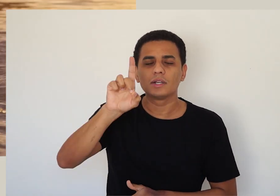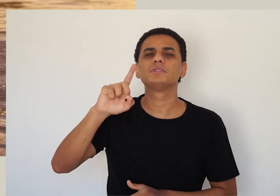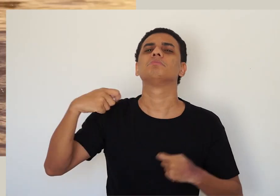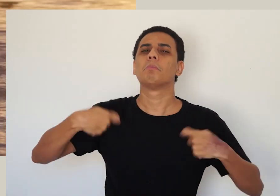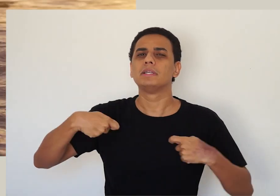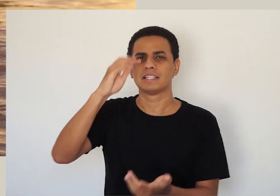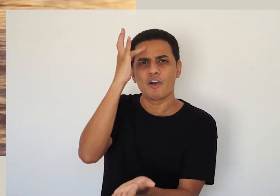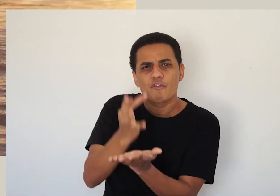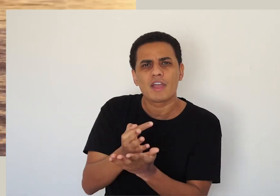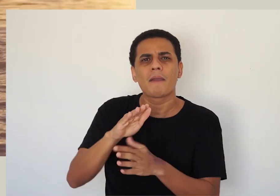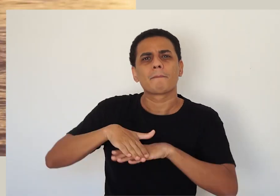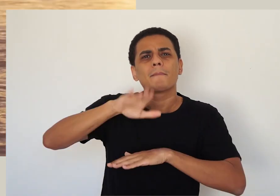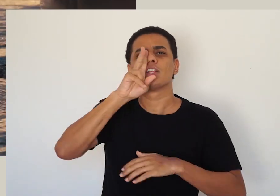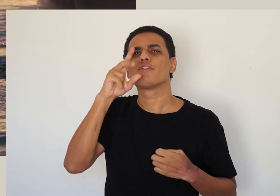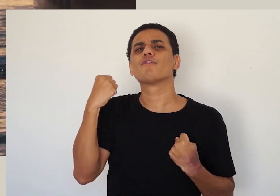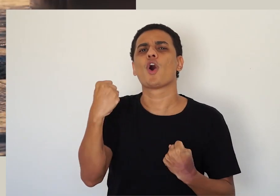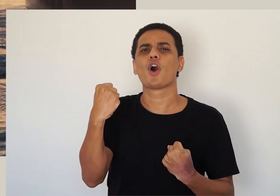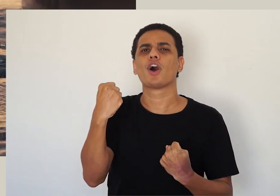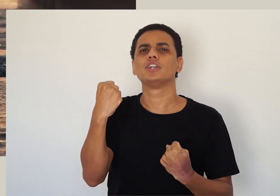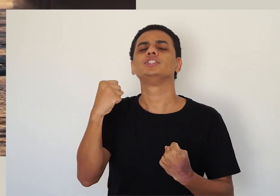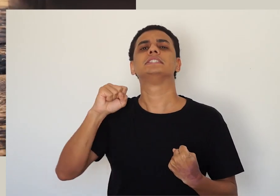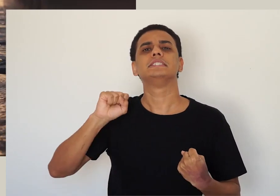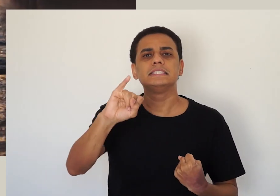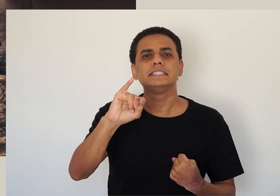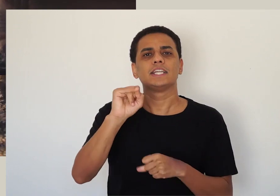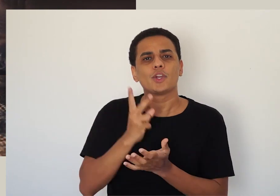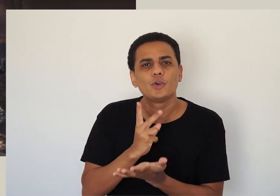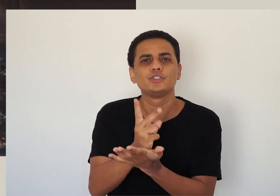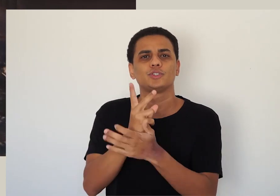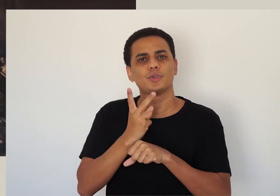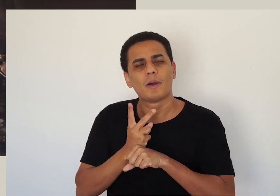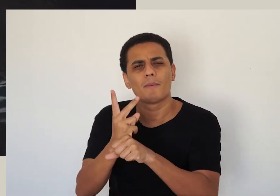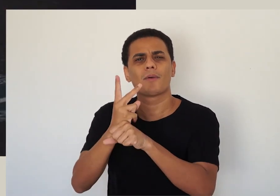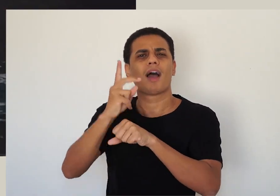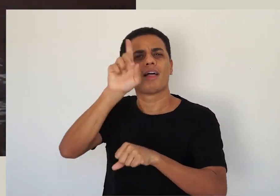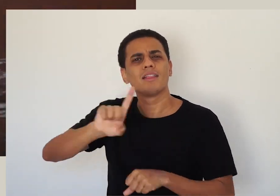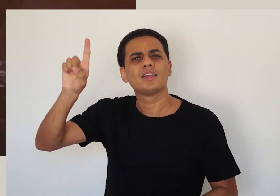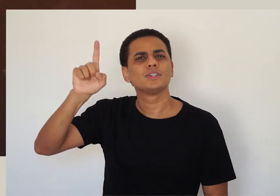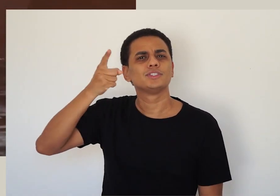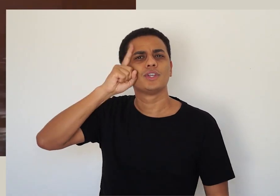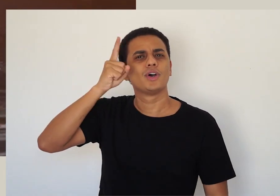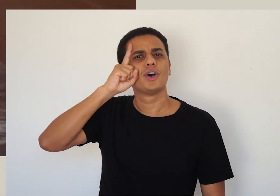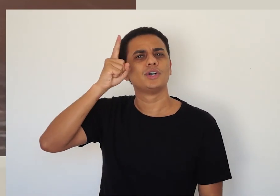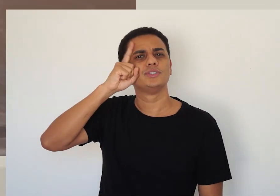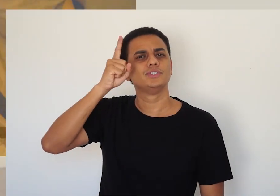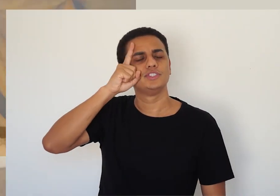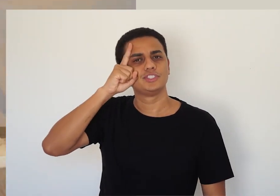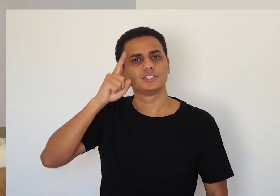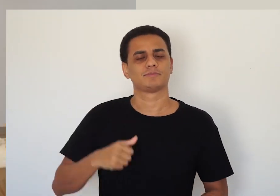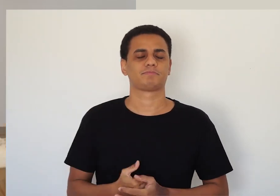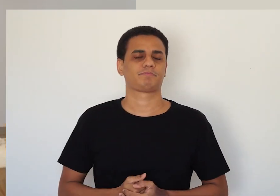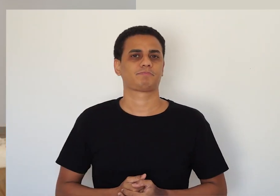da prova com uma fé mais fortalecida, é um povo que busca continuamente, diariamente, a face